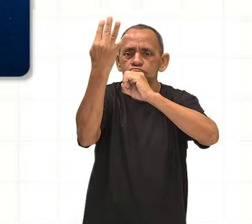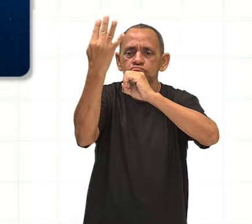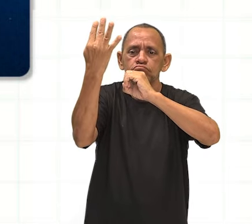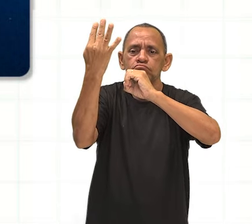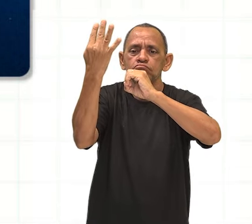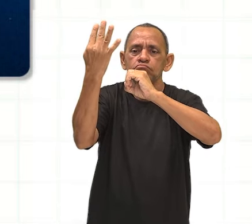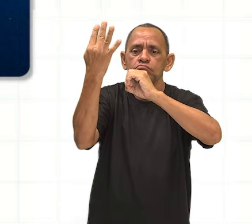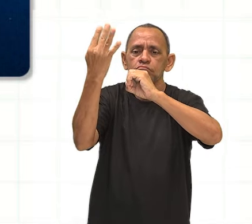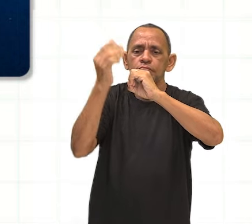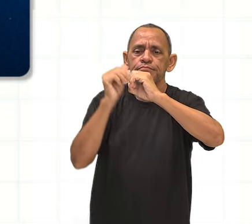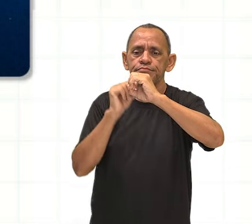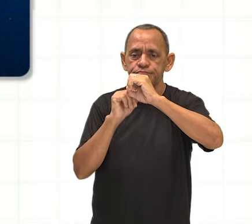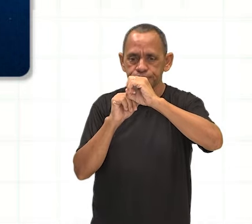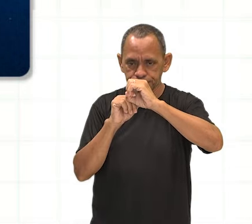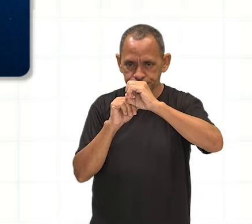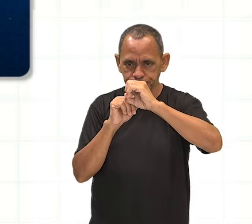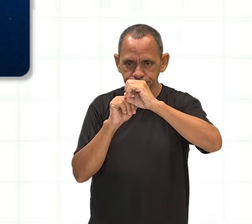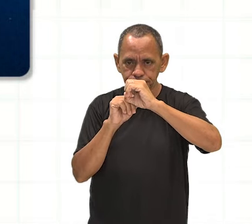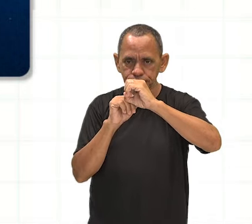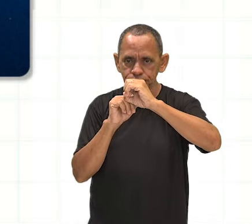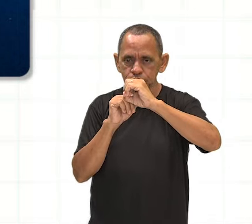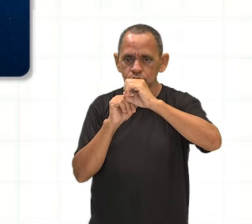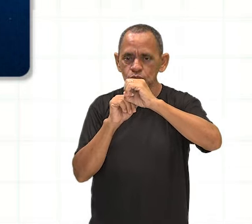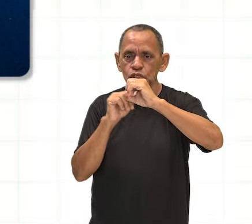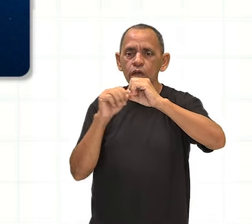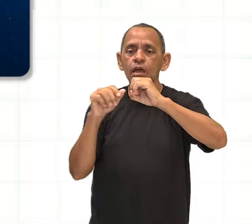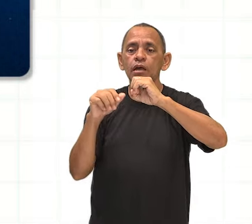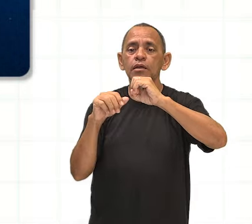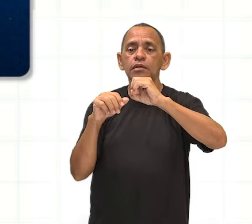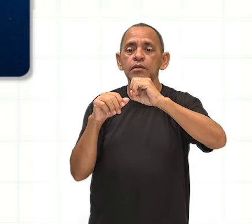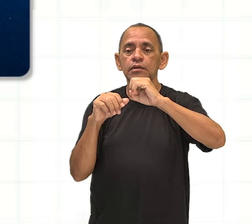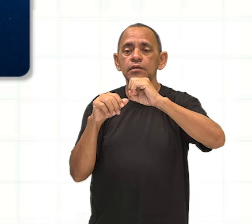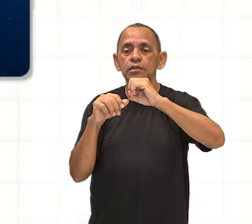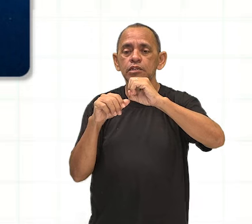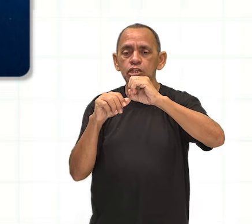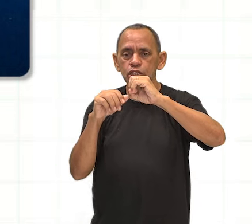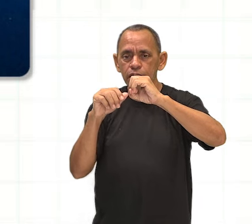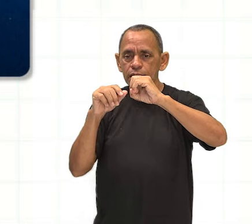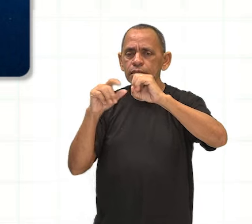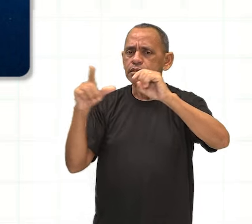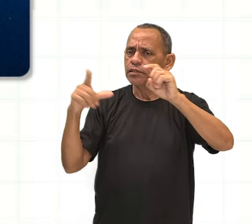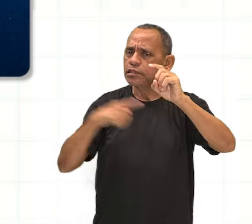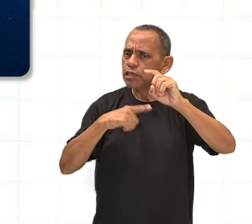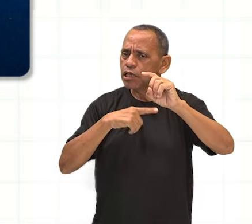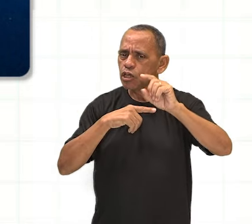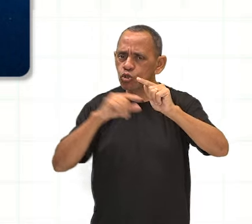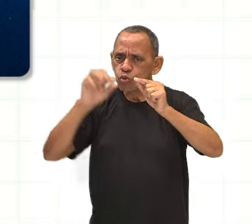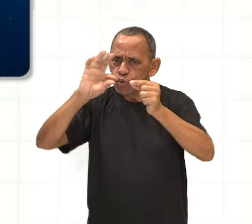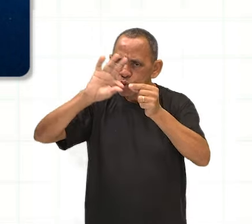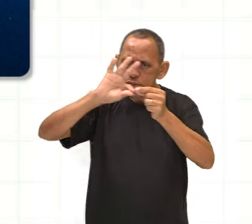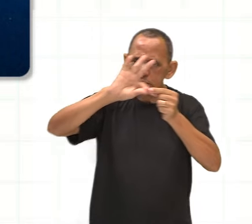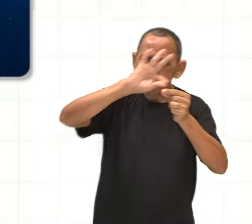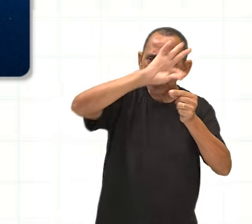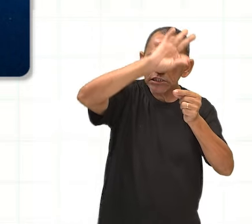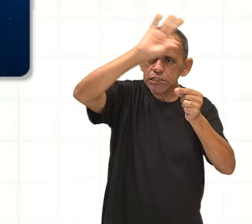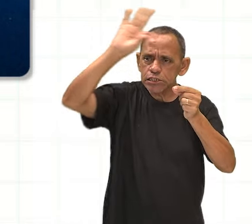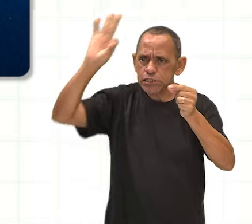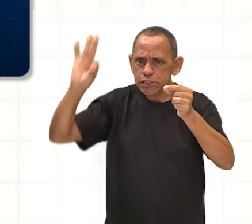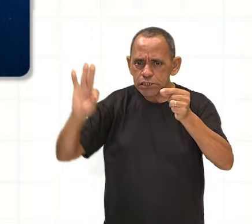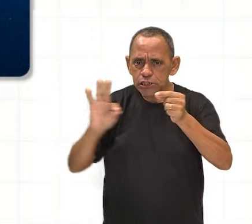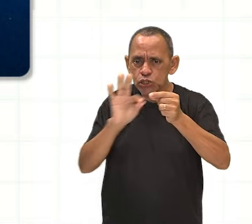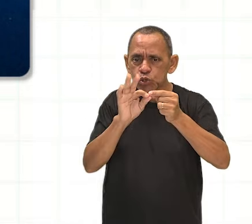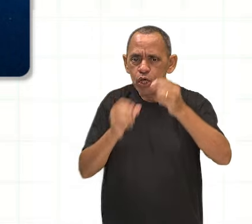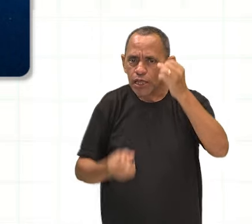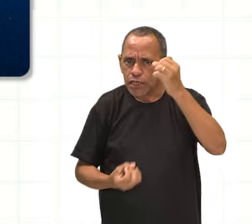na informação, o ar quente ele tende a subir. E uma vez que esse vapor sobe, ele vai formar aí nuvens de